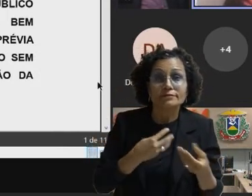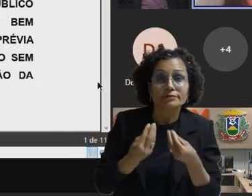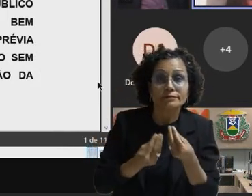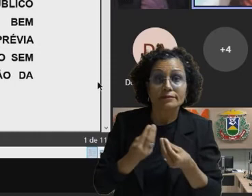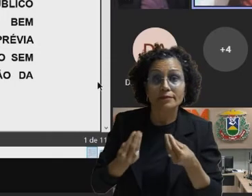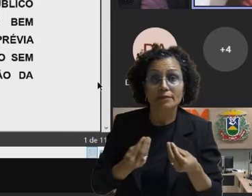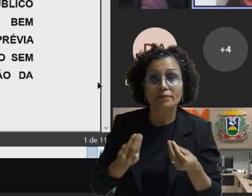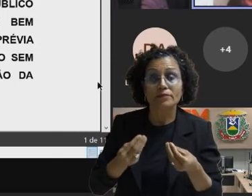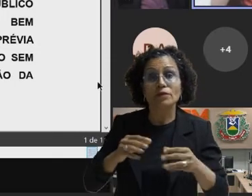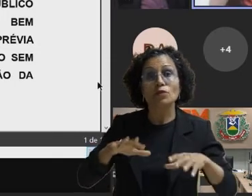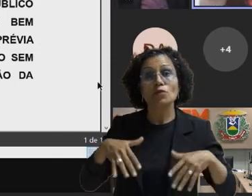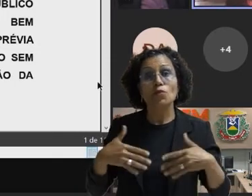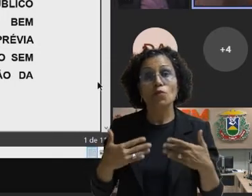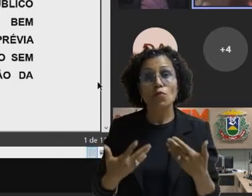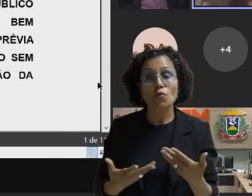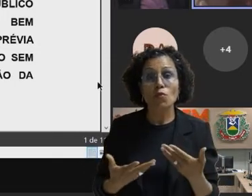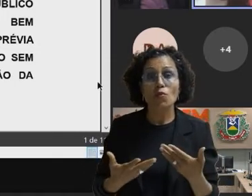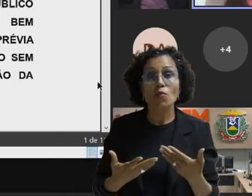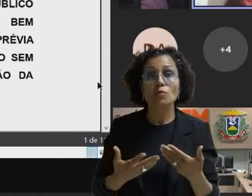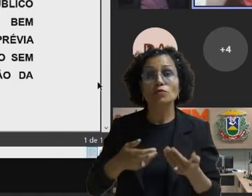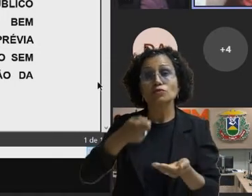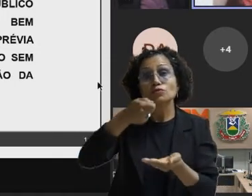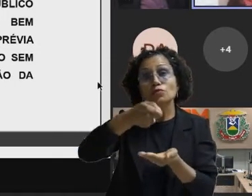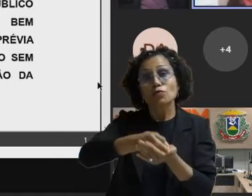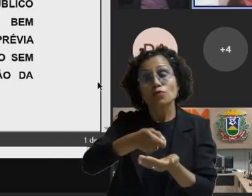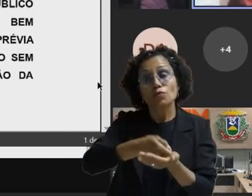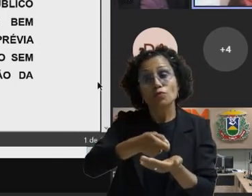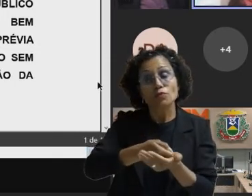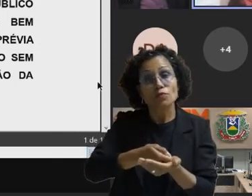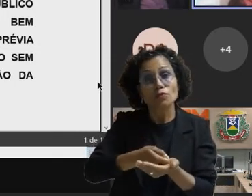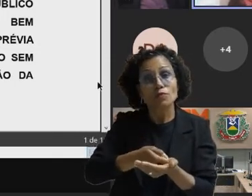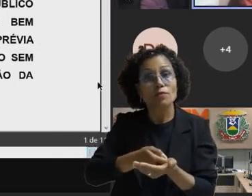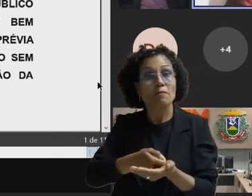os encargos ou quais os compromissos que